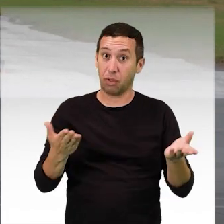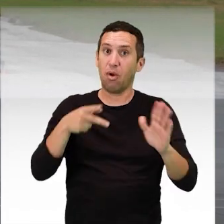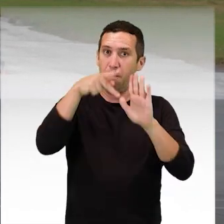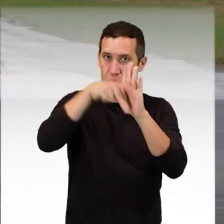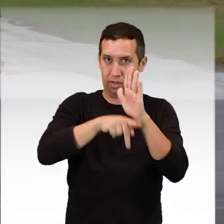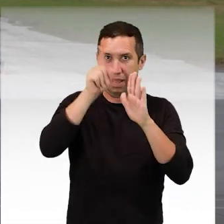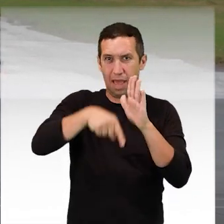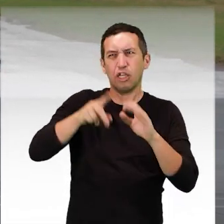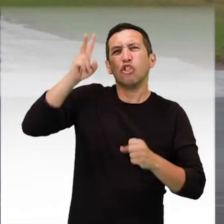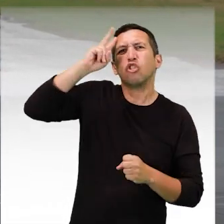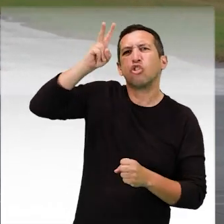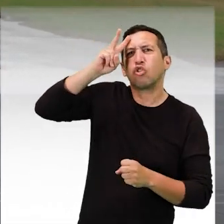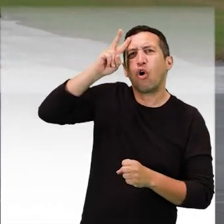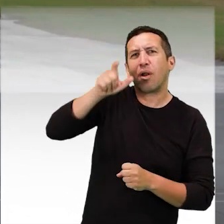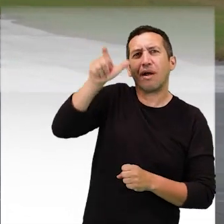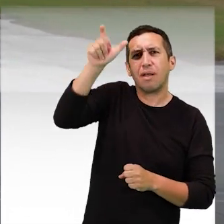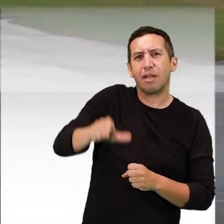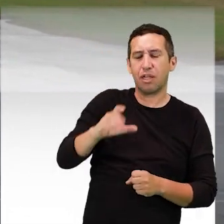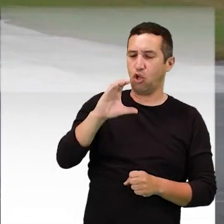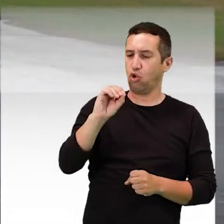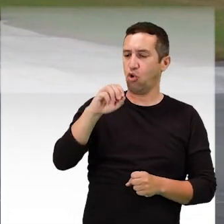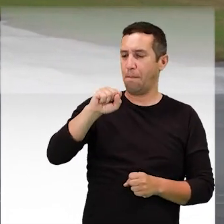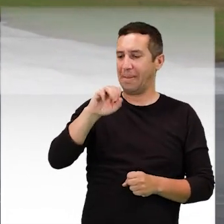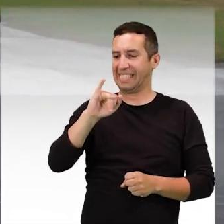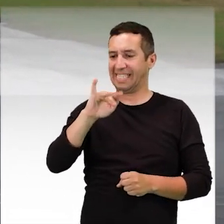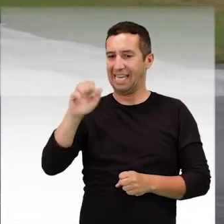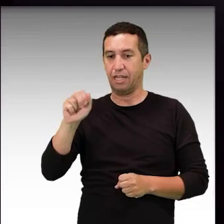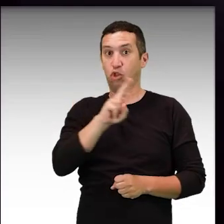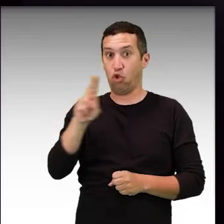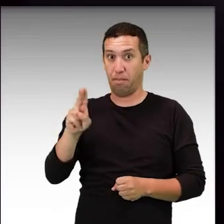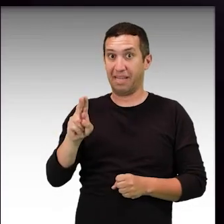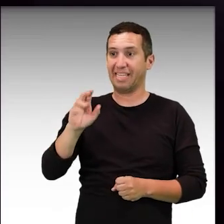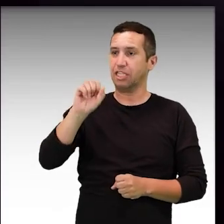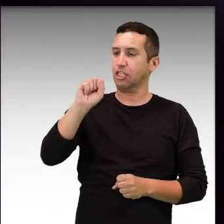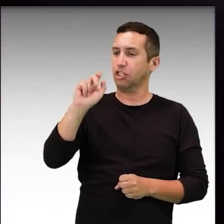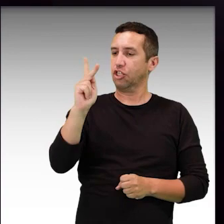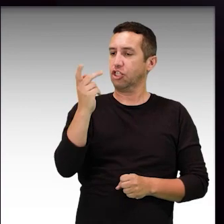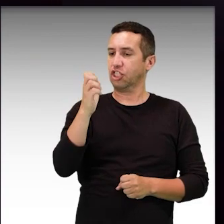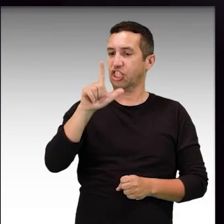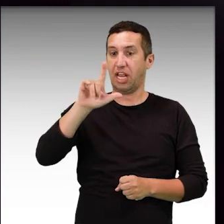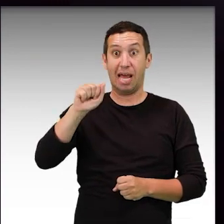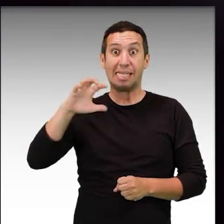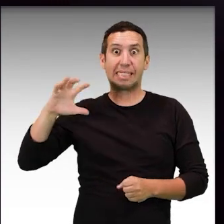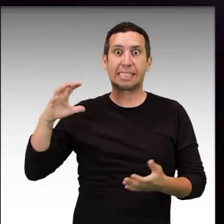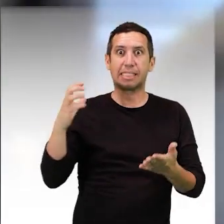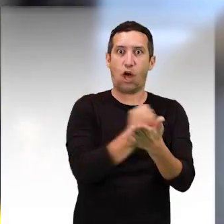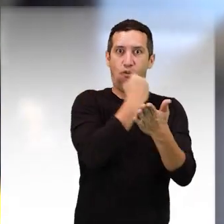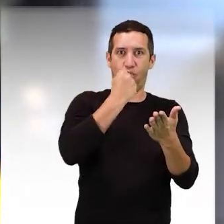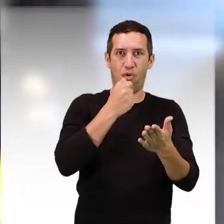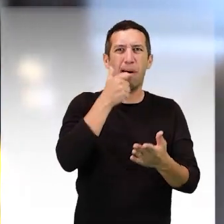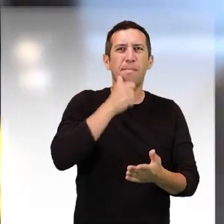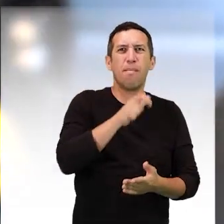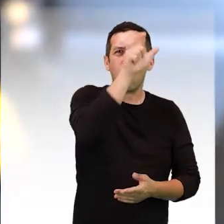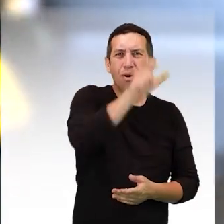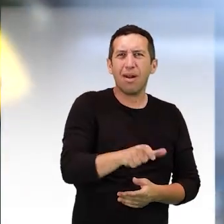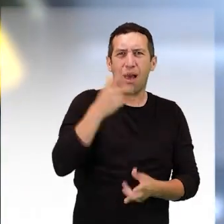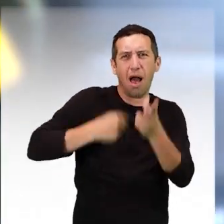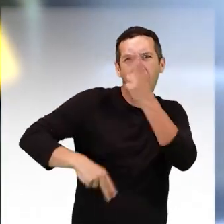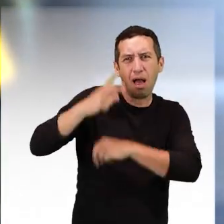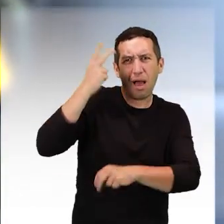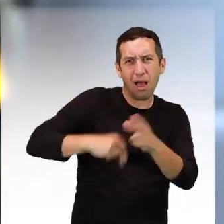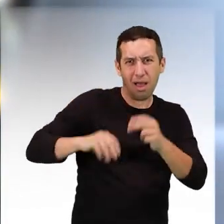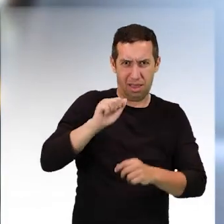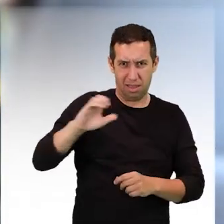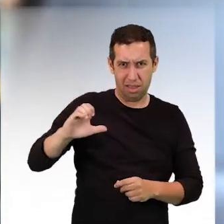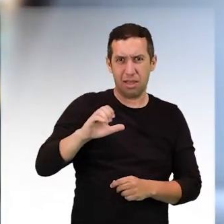O projeto foi inspirado na história da comissária de bordo americana Sheila Fedrick, que salvou uma adolescente vítima de tráfico